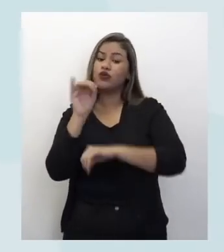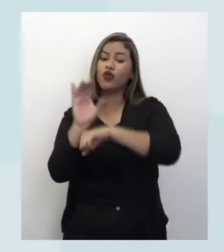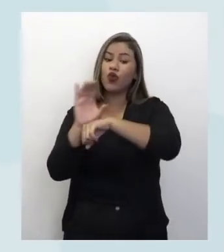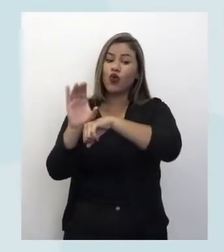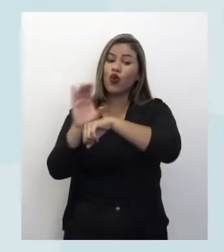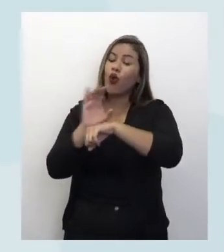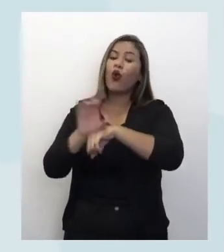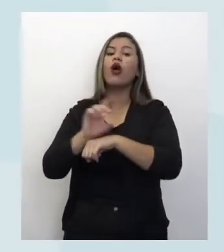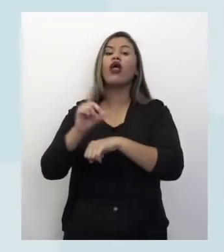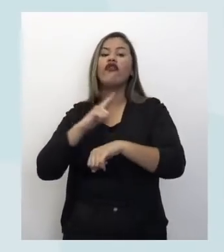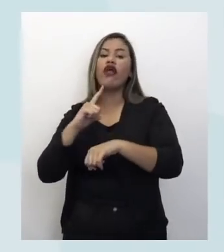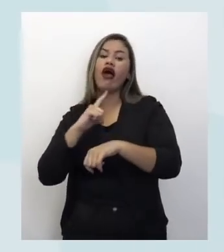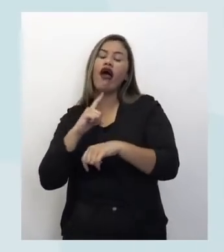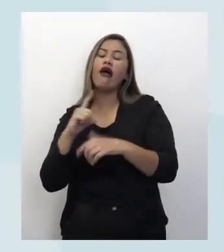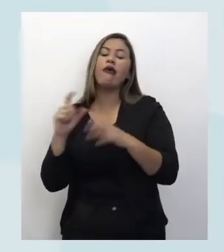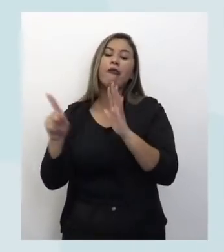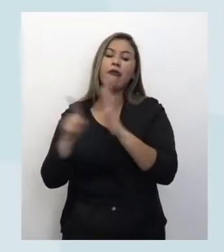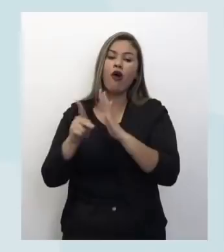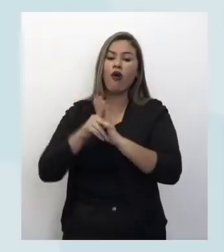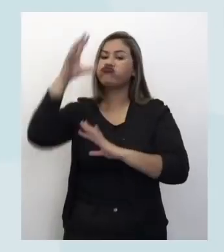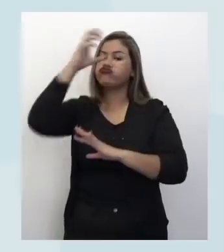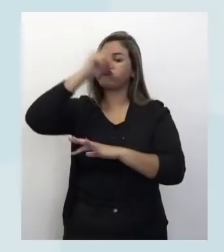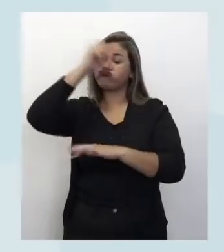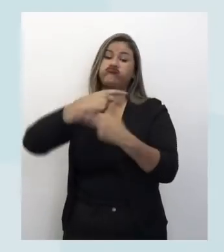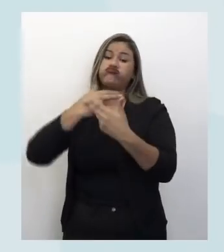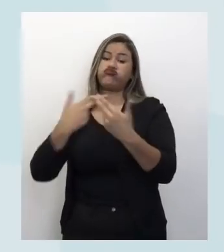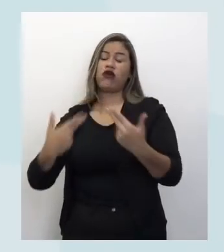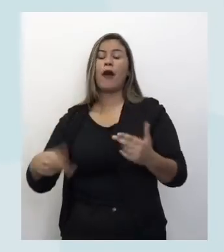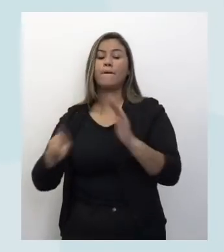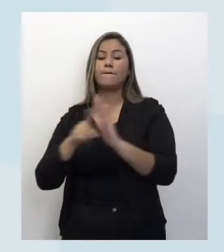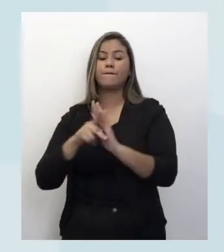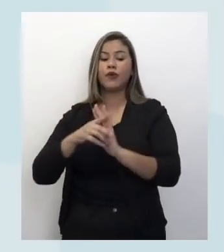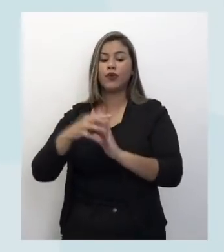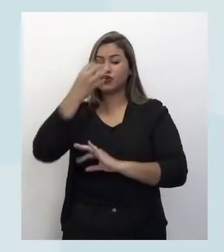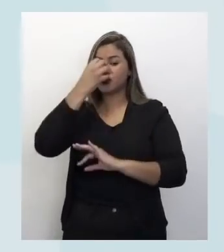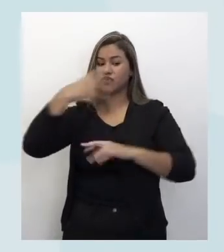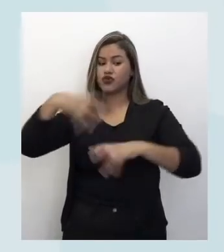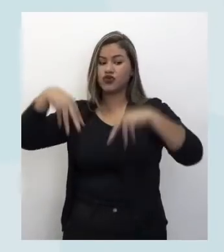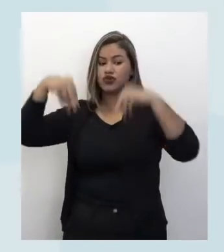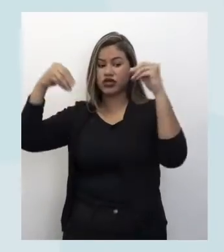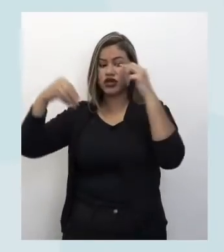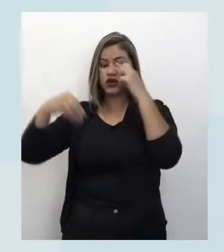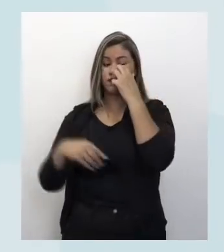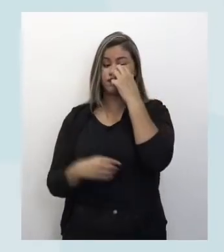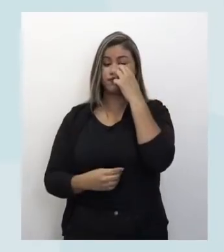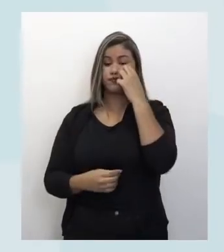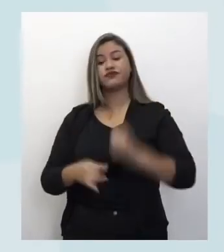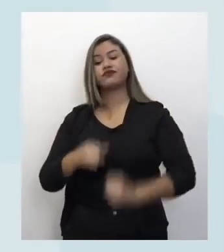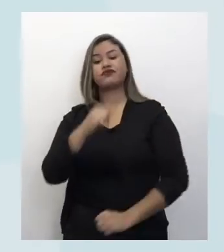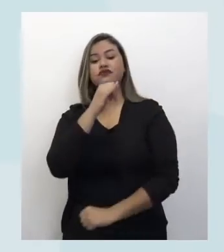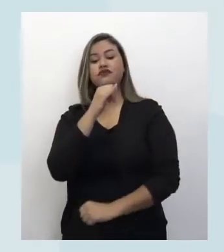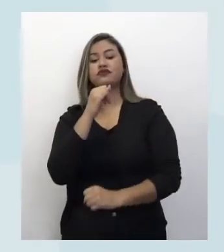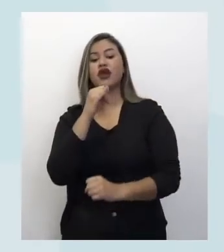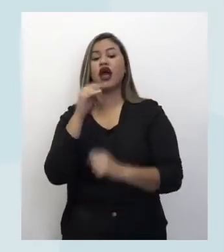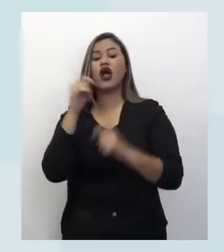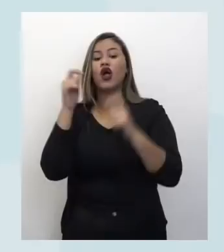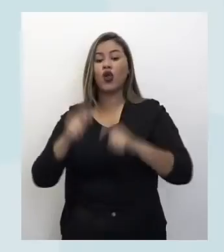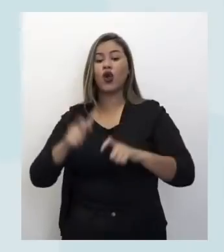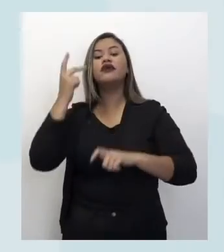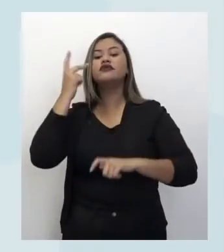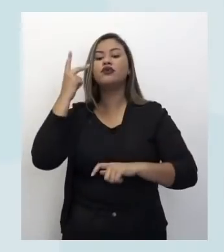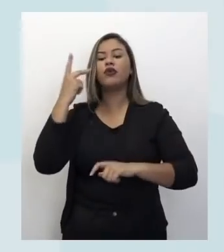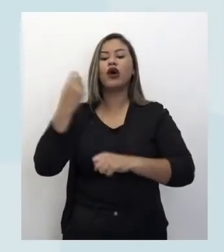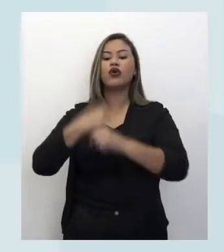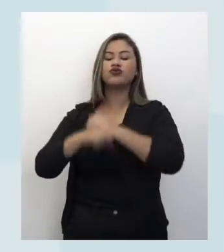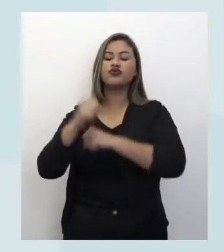na cidade de São Paulo em 1978. No Rio de Janeiro, em 1982, foi aberta a Escola Nacional